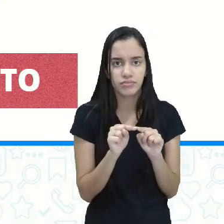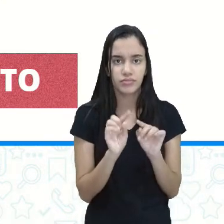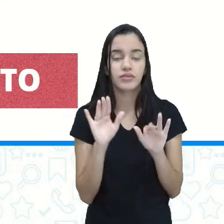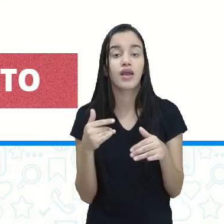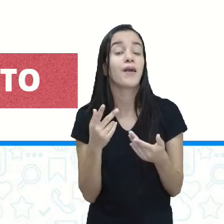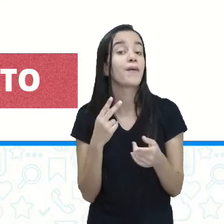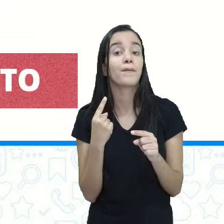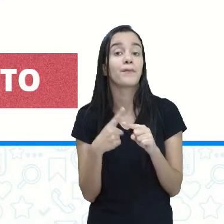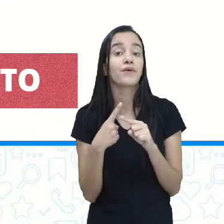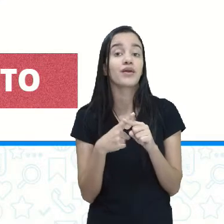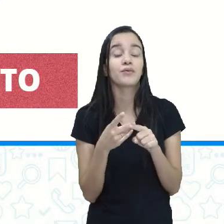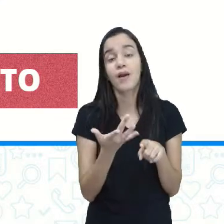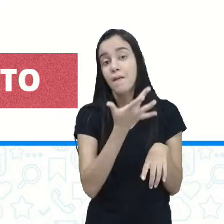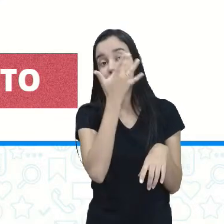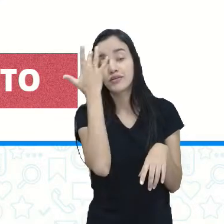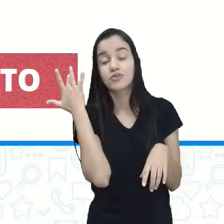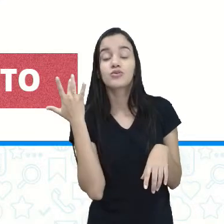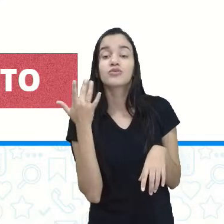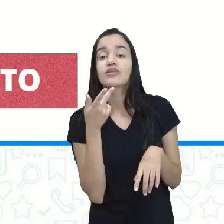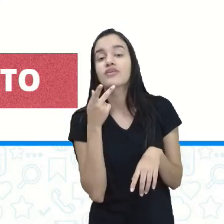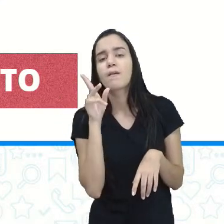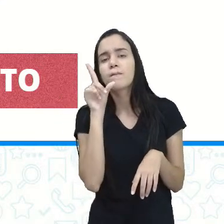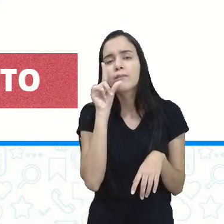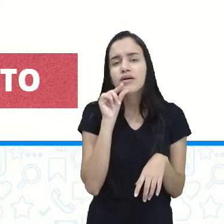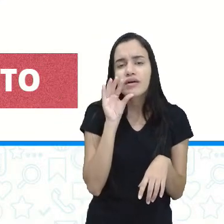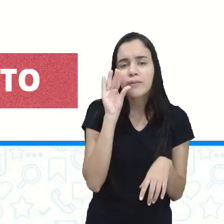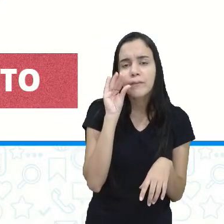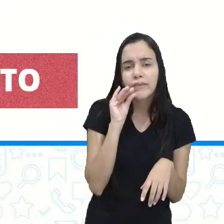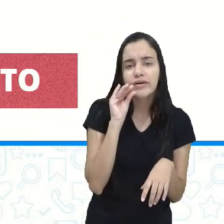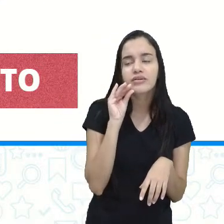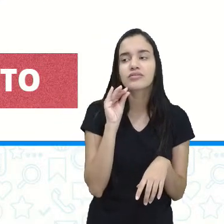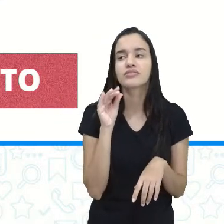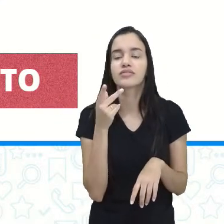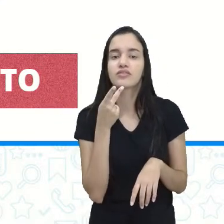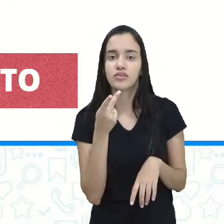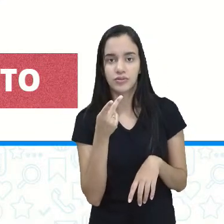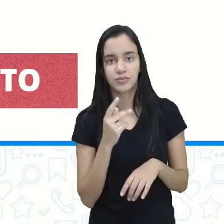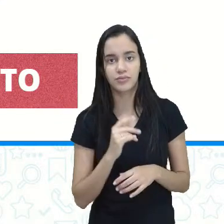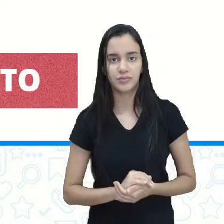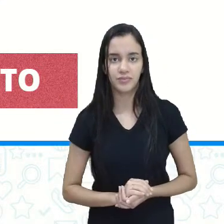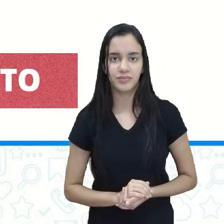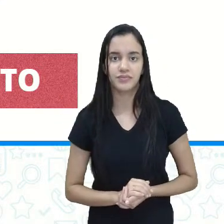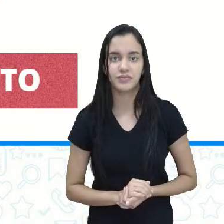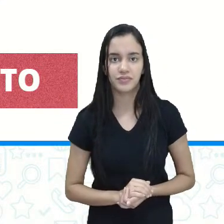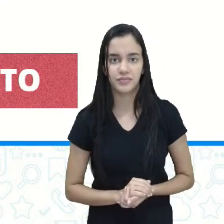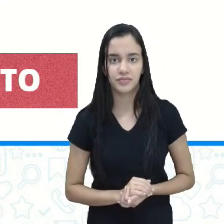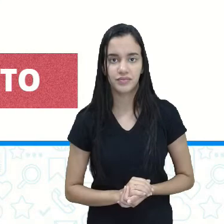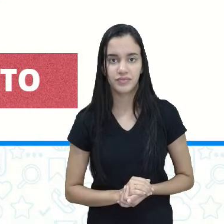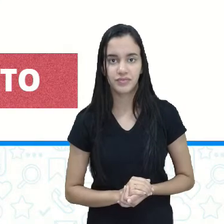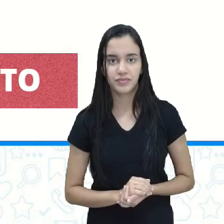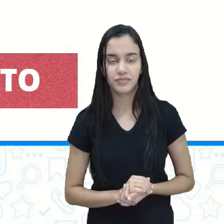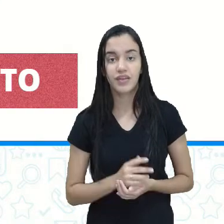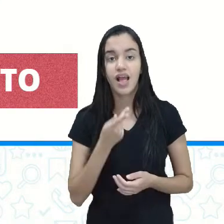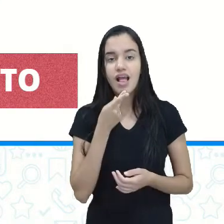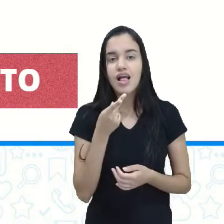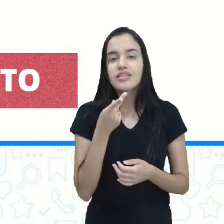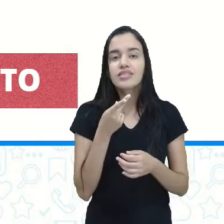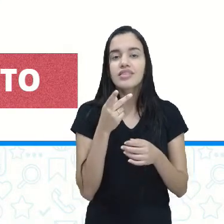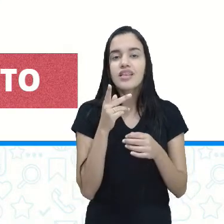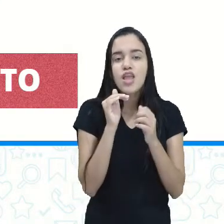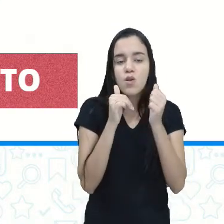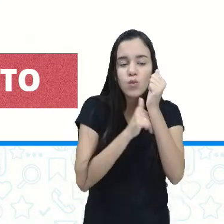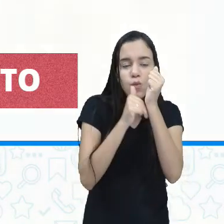é porque alguém está falando baixo. Então aí alguém está falando assim, ó. Tenho um segredo para te